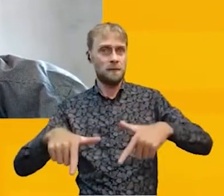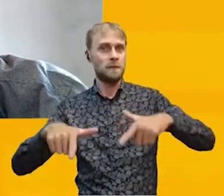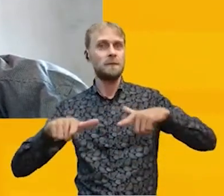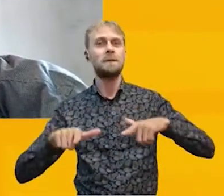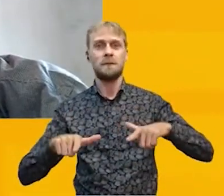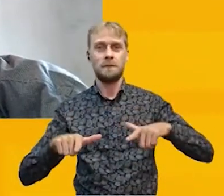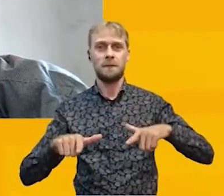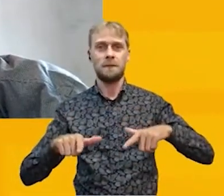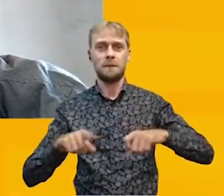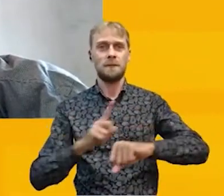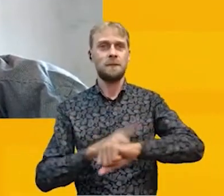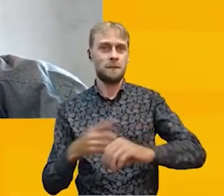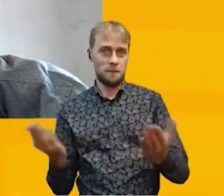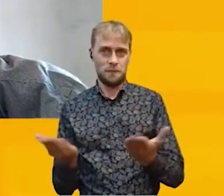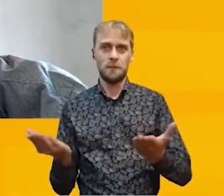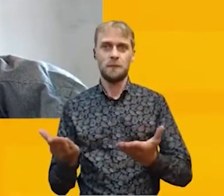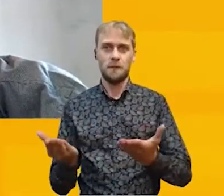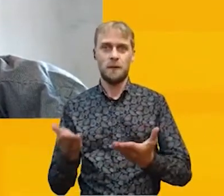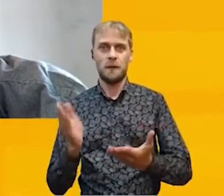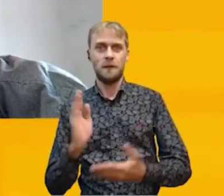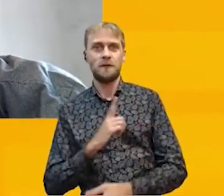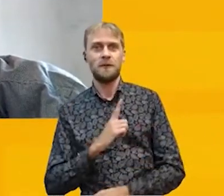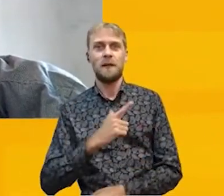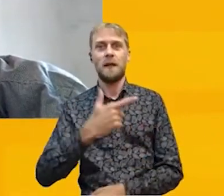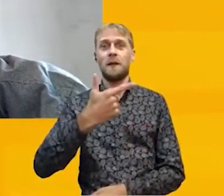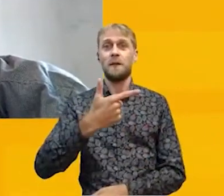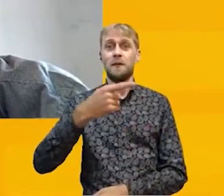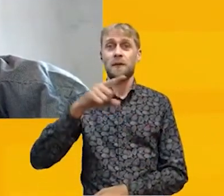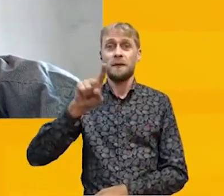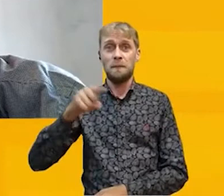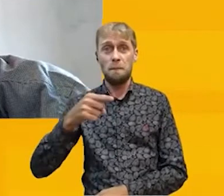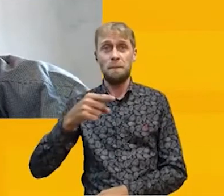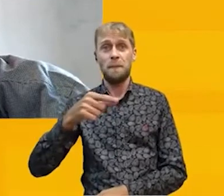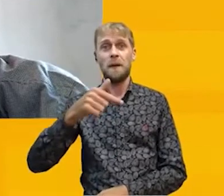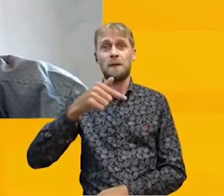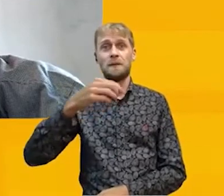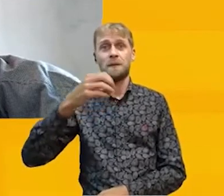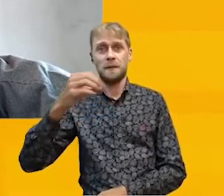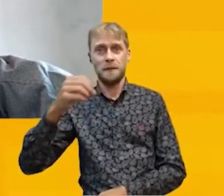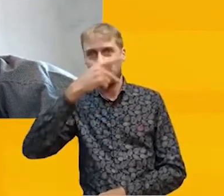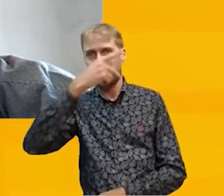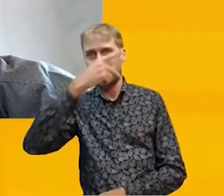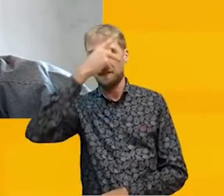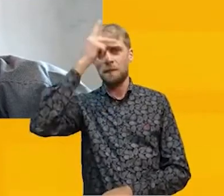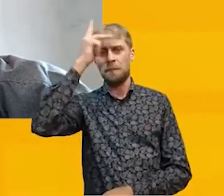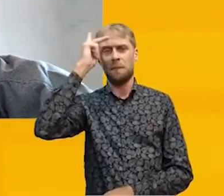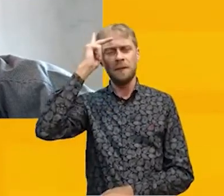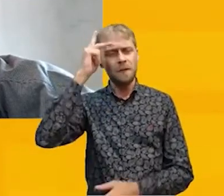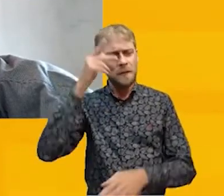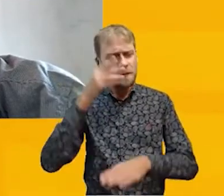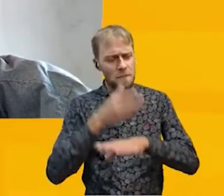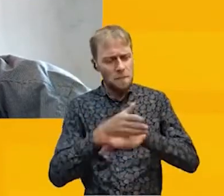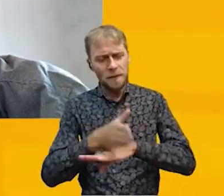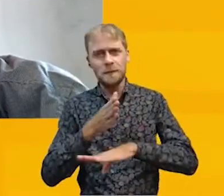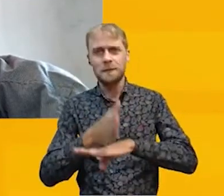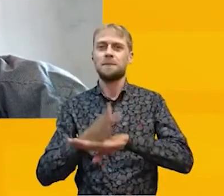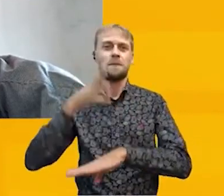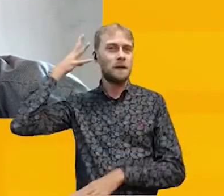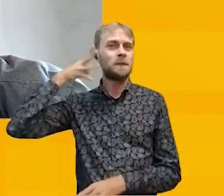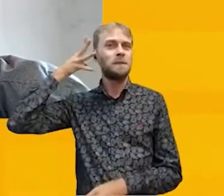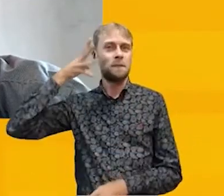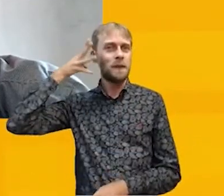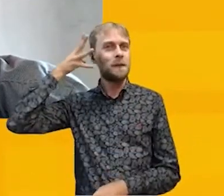Nesse momento, nós já temos 2.700 pessoas inscritas para as nossas